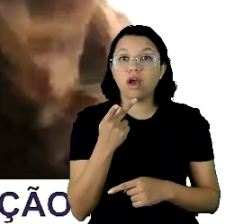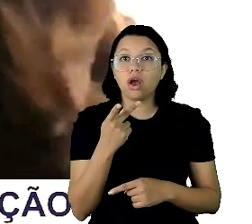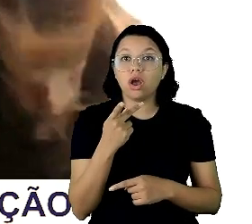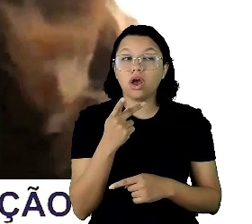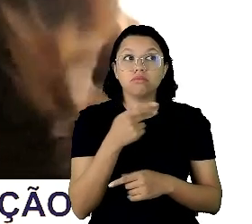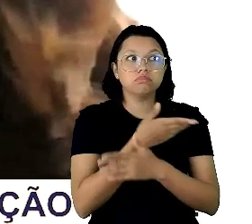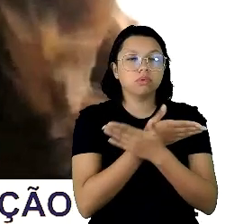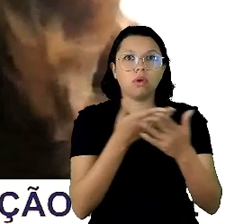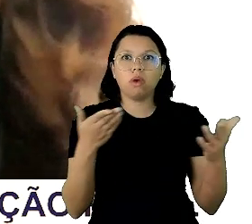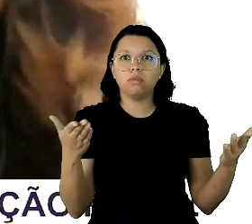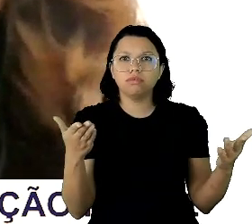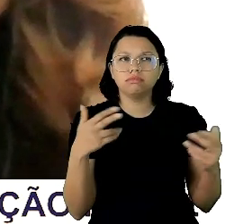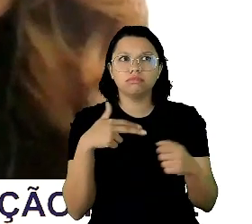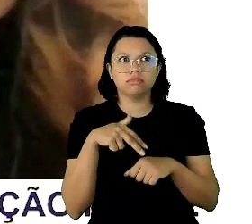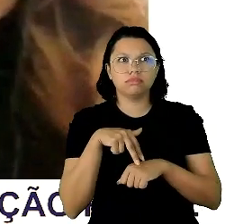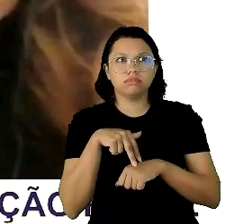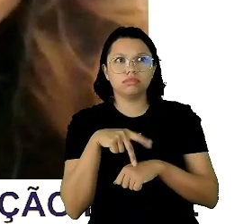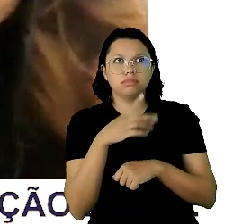assim, ó.